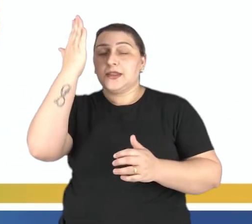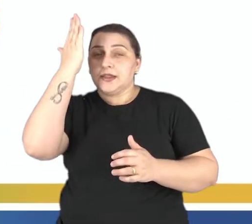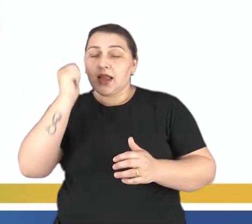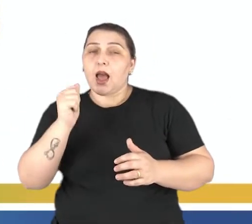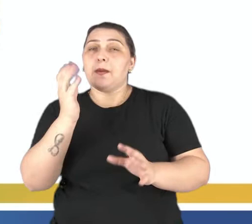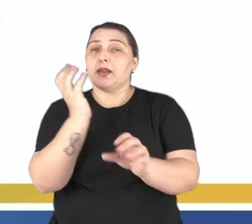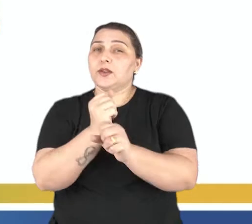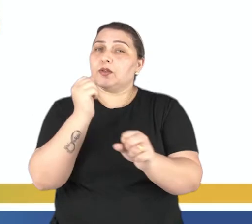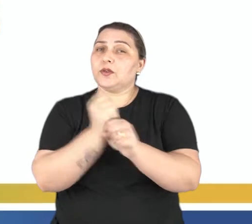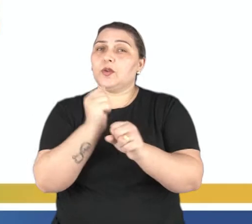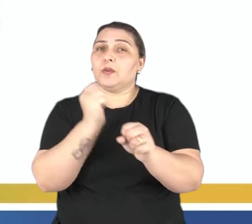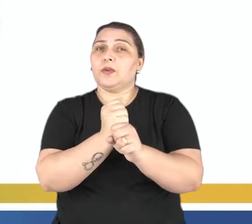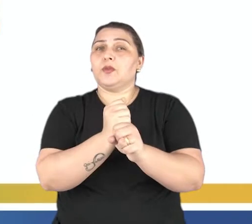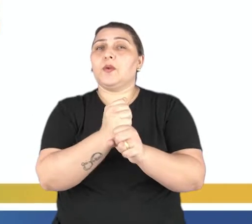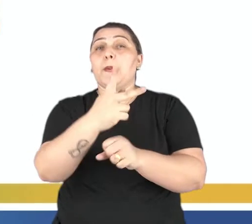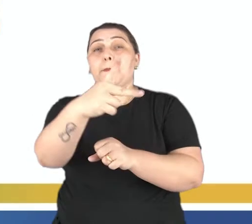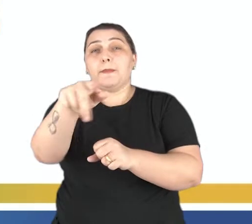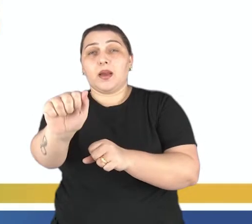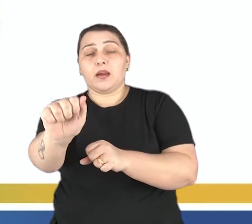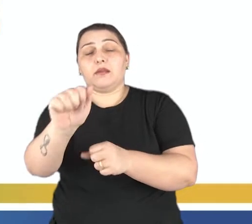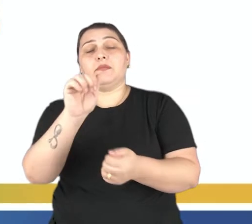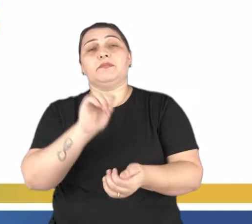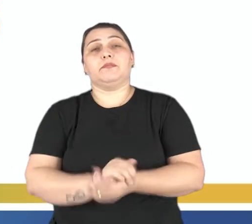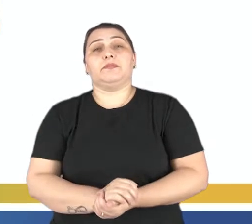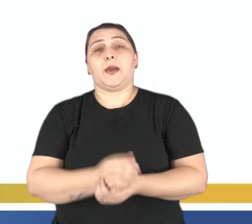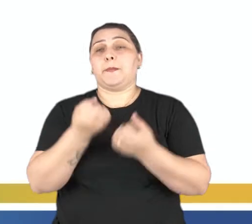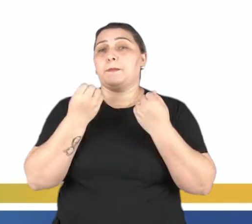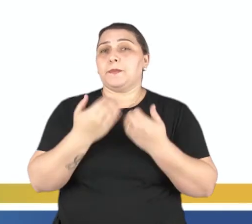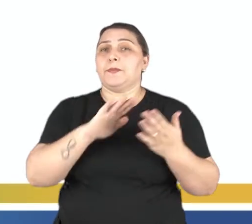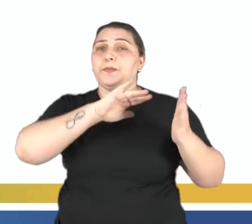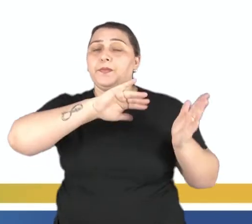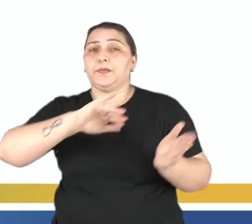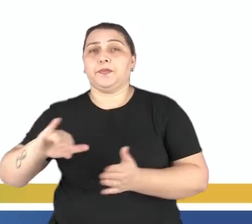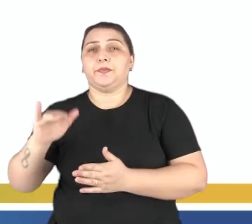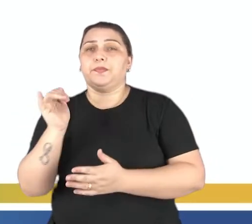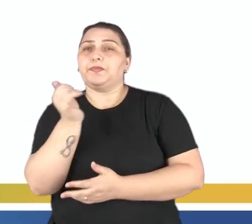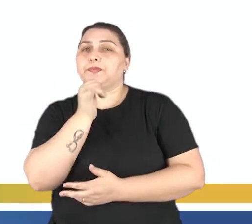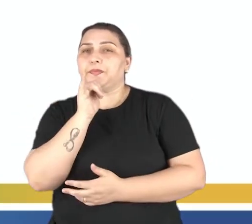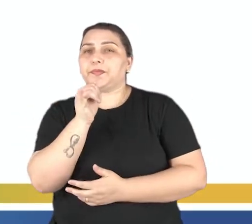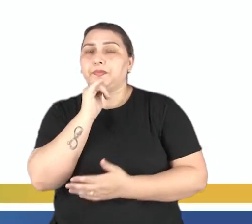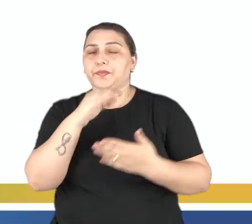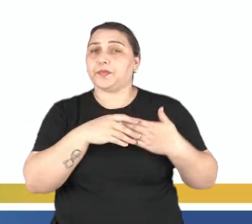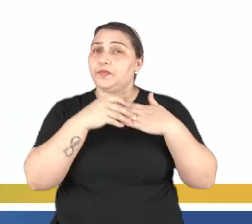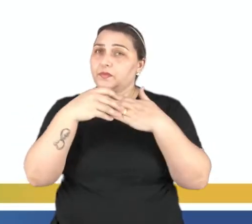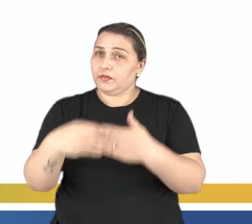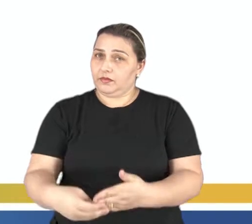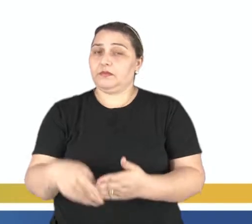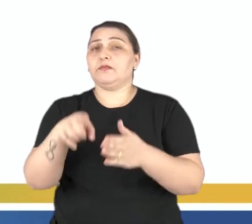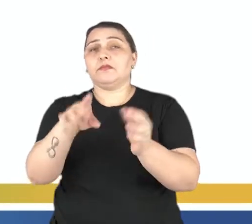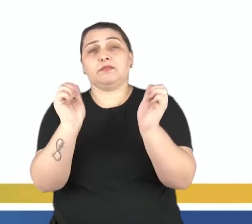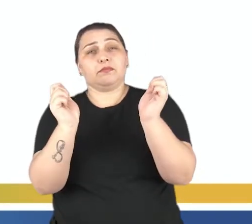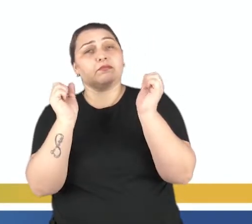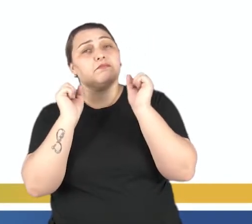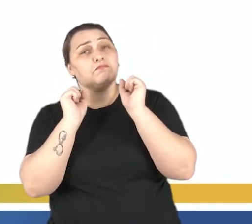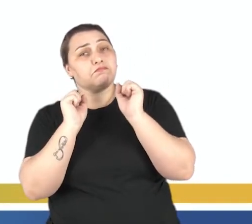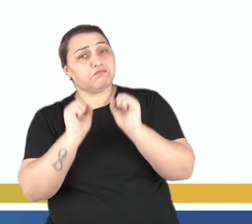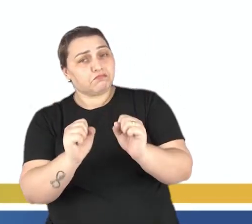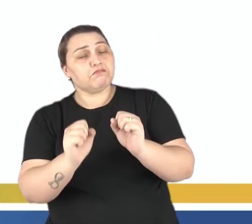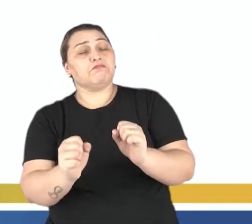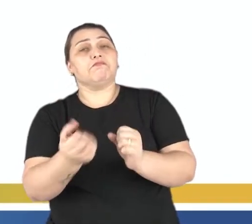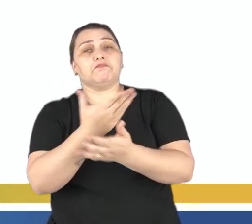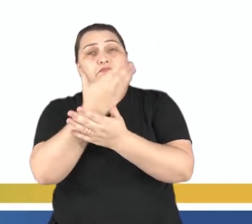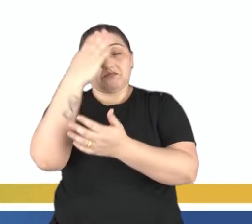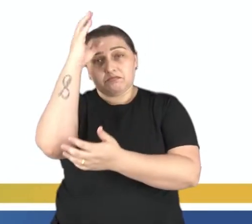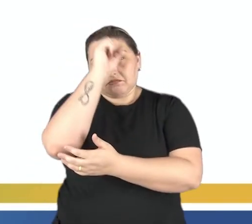dos termos de uma PA. Bem, no exemplo que trouxemos para que você possa compreender muito